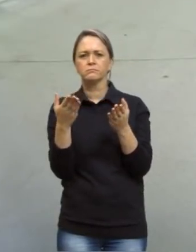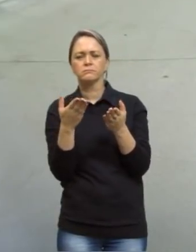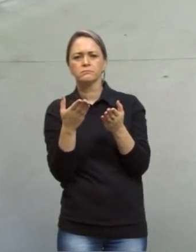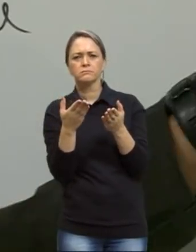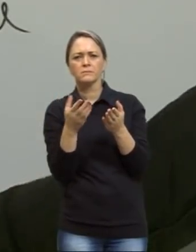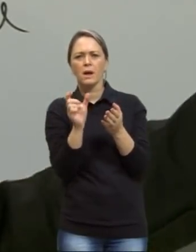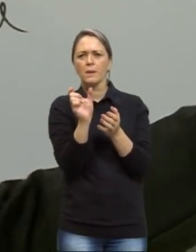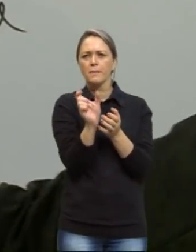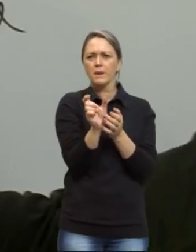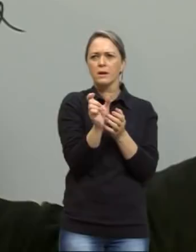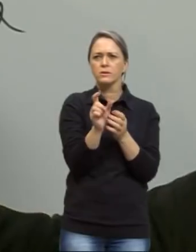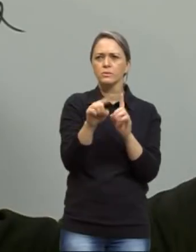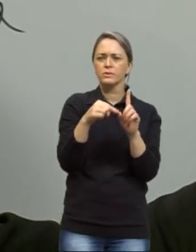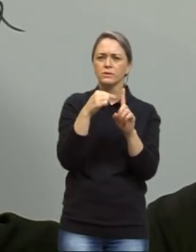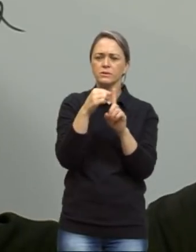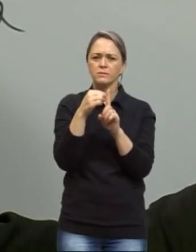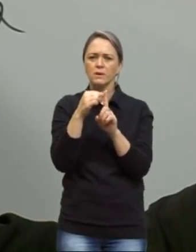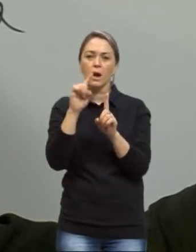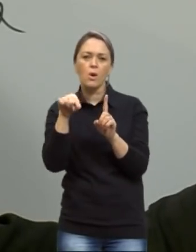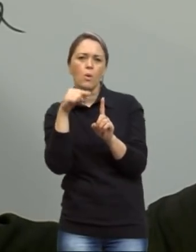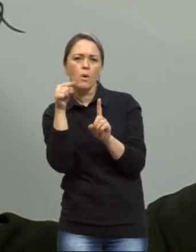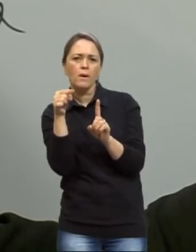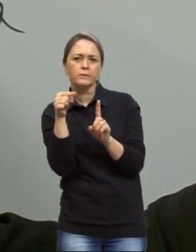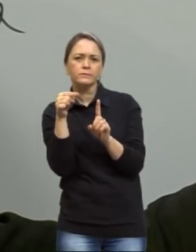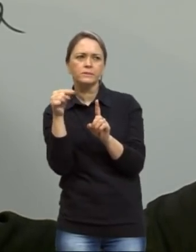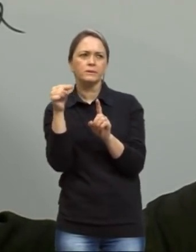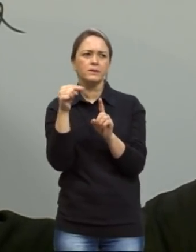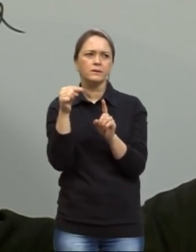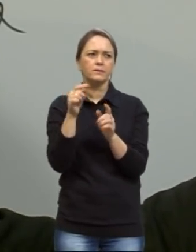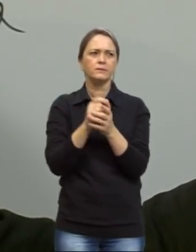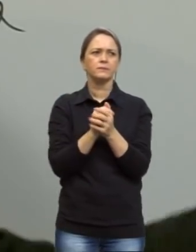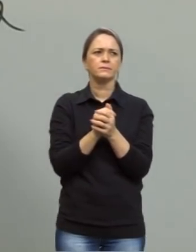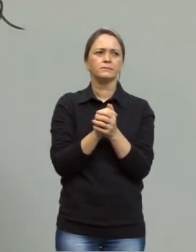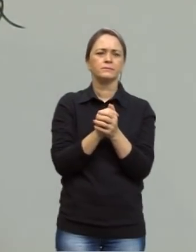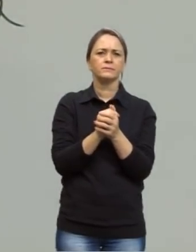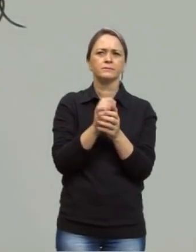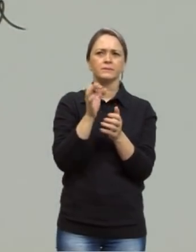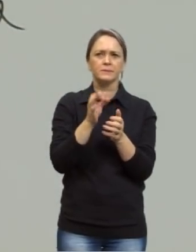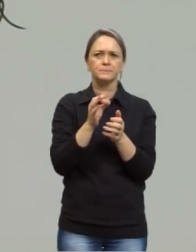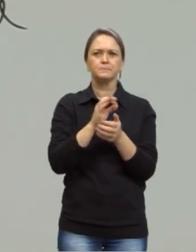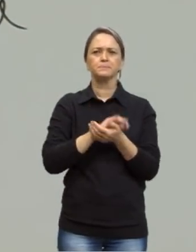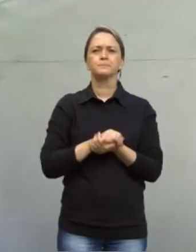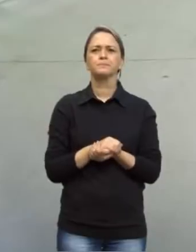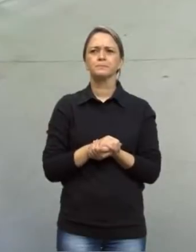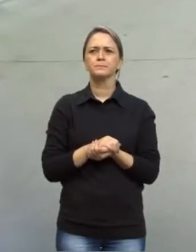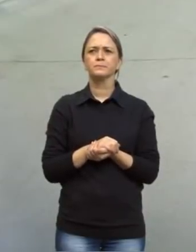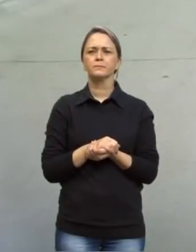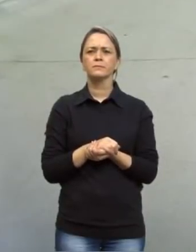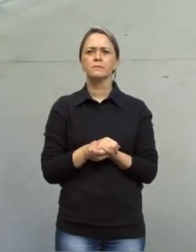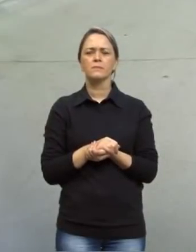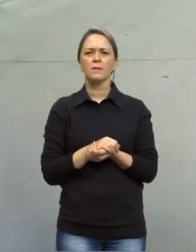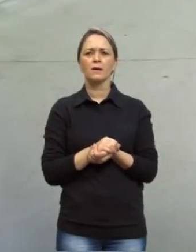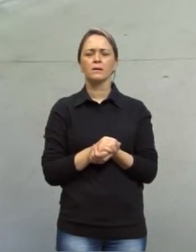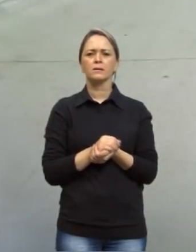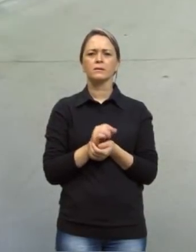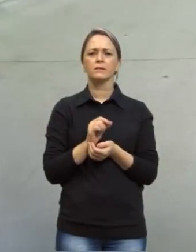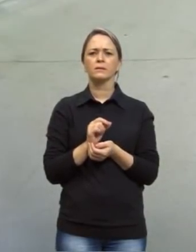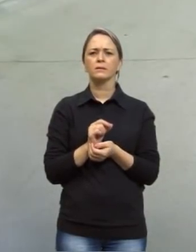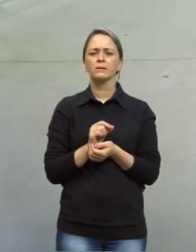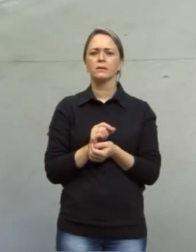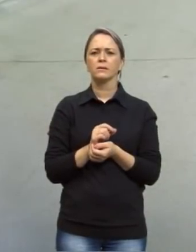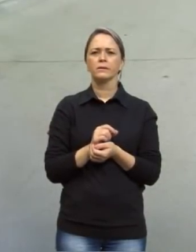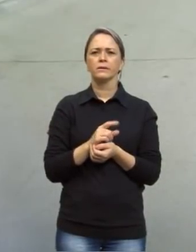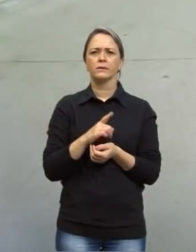se aumente positivo e esse aqui é pague cialmente negativo tranquilo gente bom o que que vai acontecer